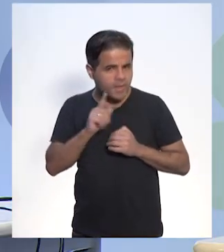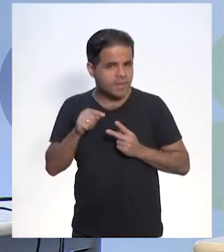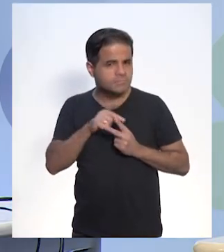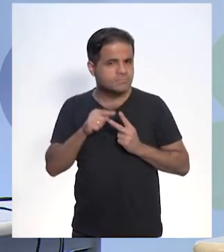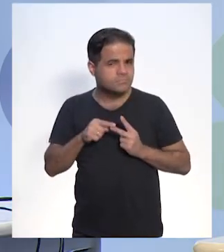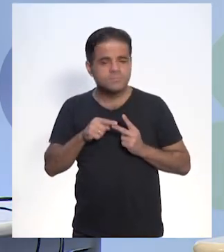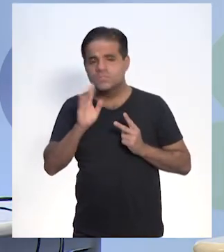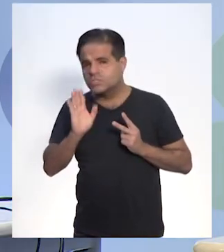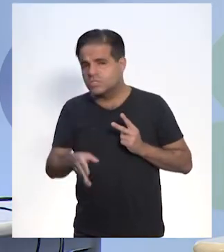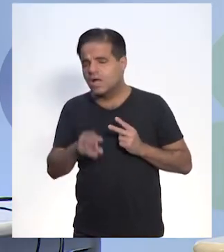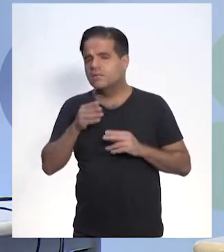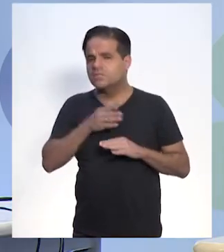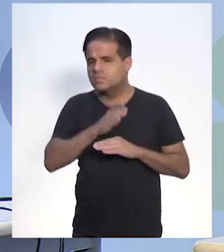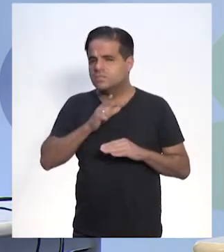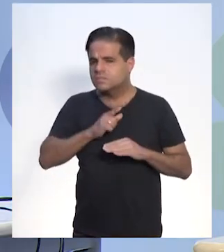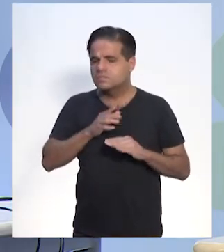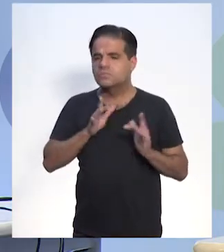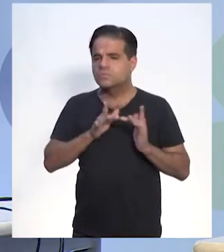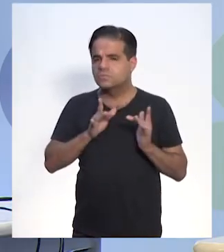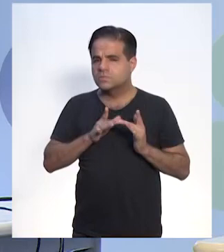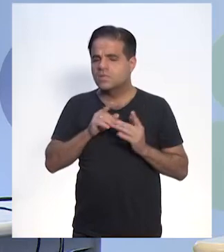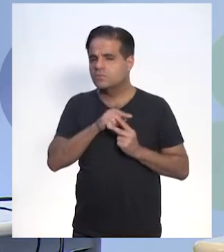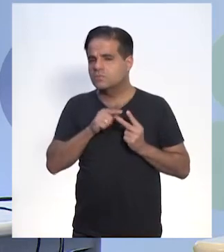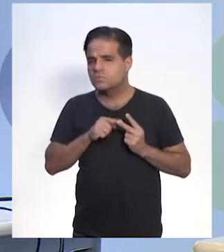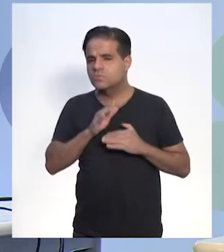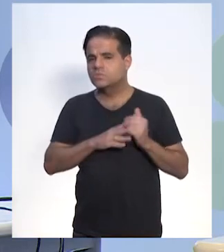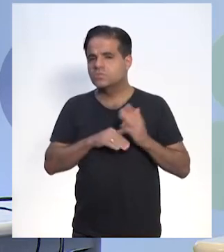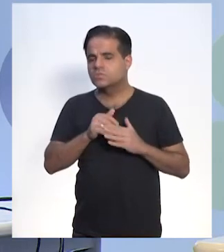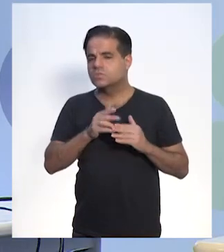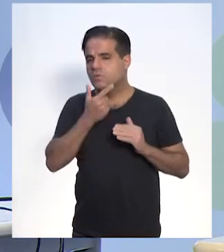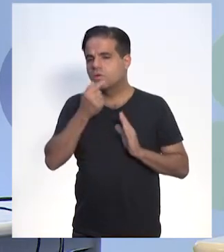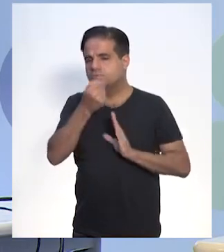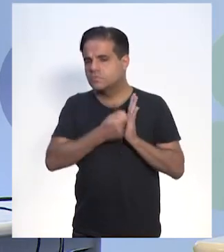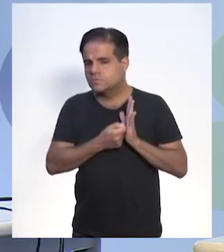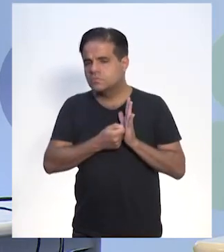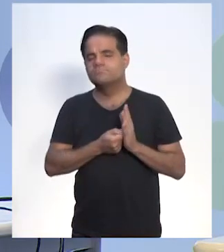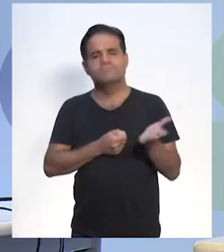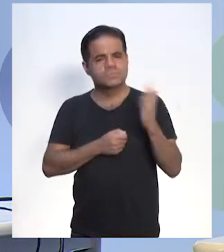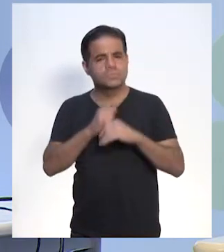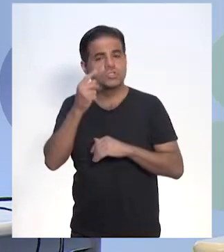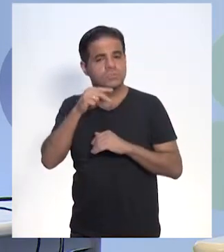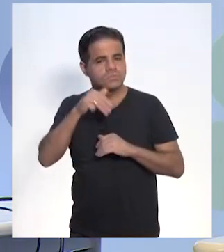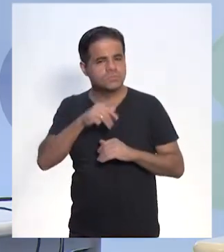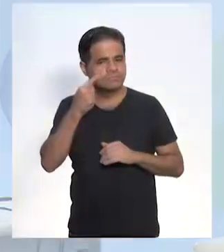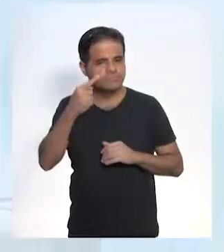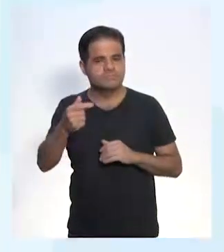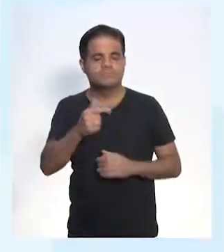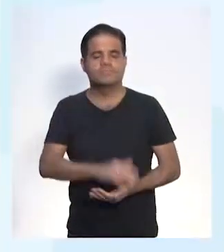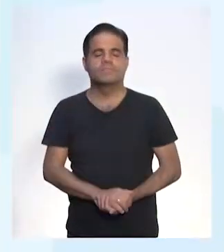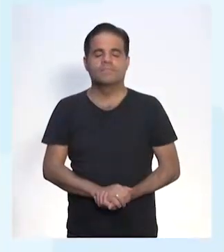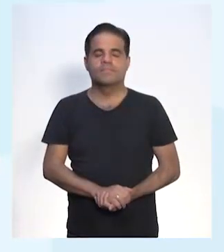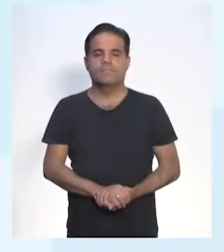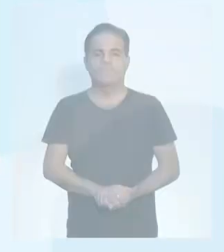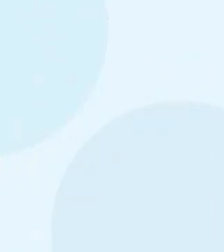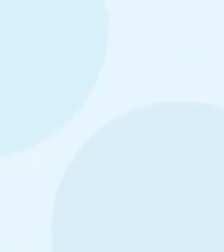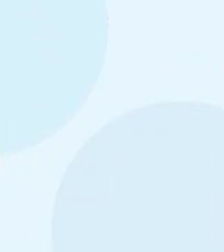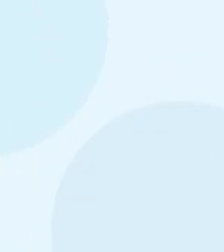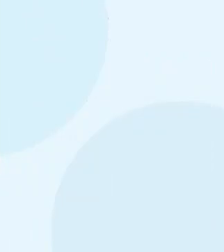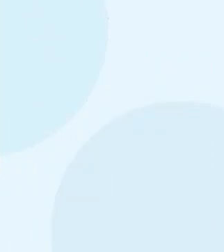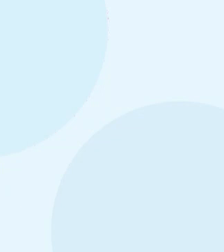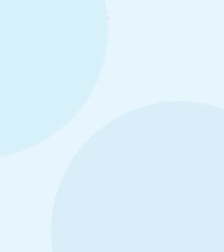conhecem? Será que eles já tiveram contato com a obra de algum desses autores? Tá bom? Então, 2 minutinhos.